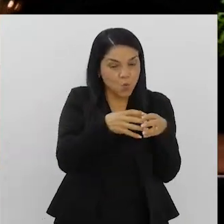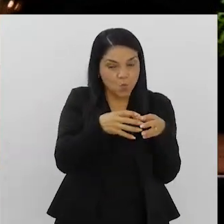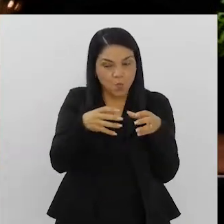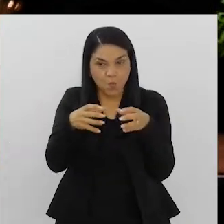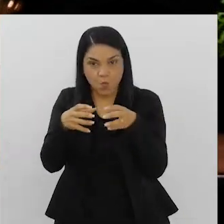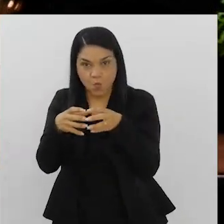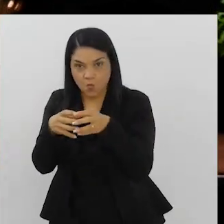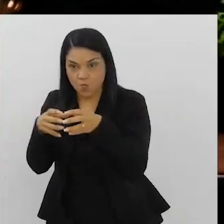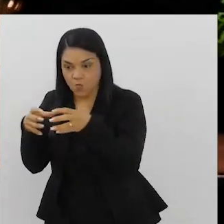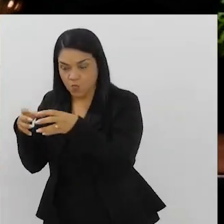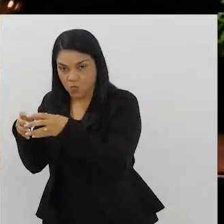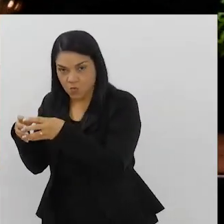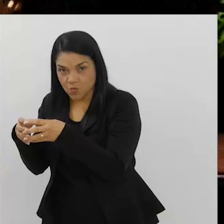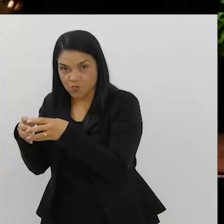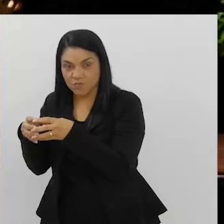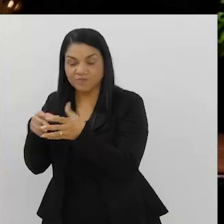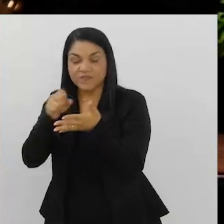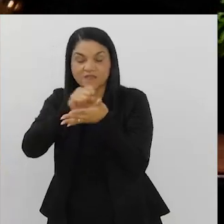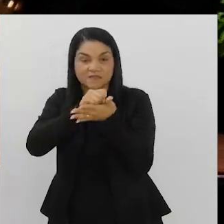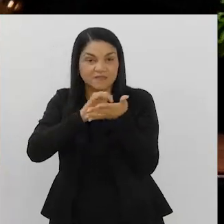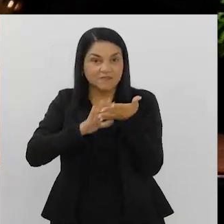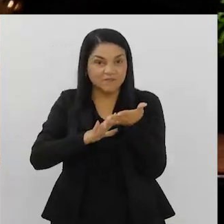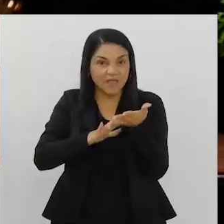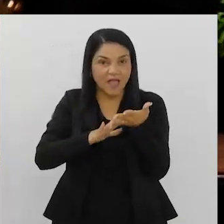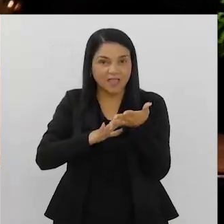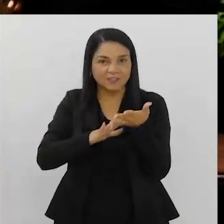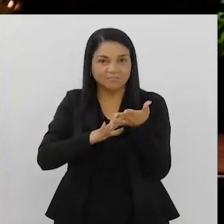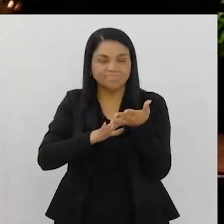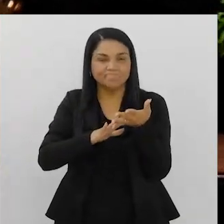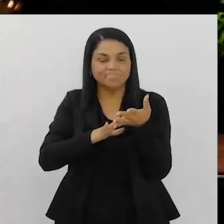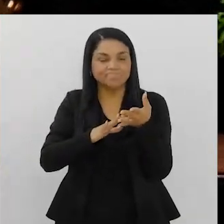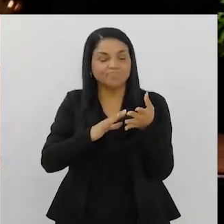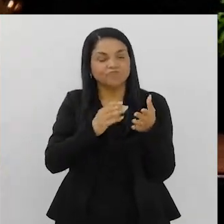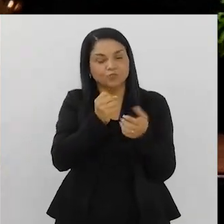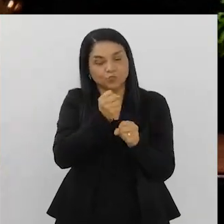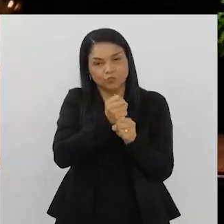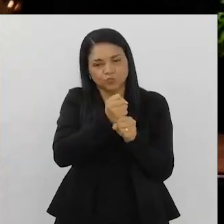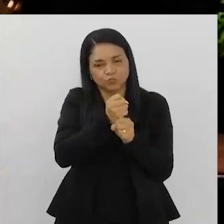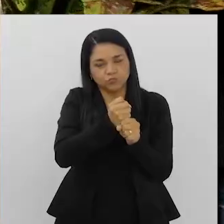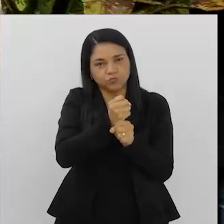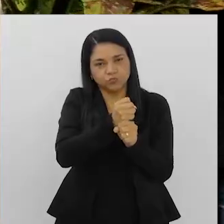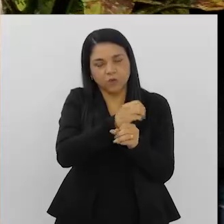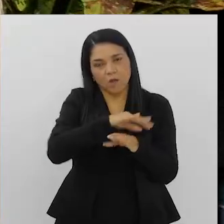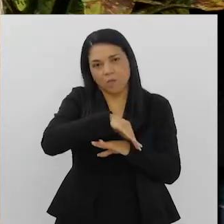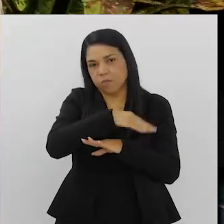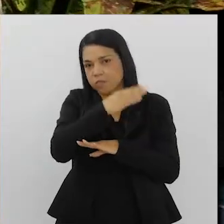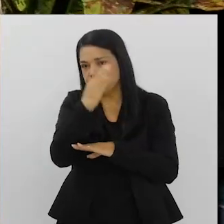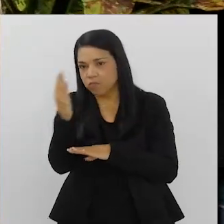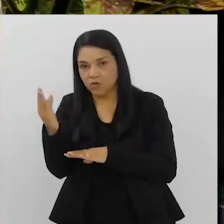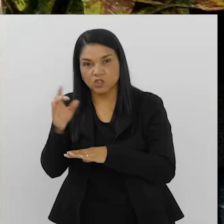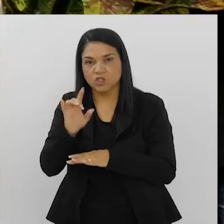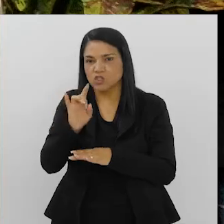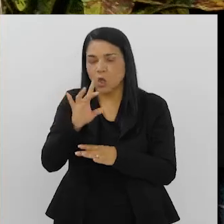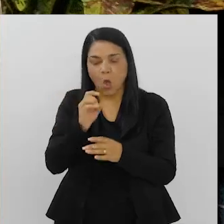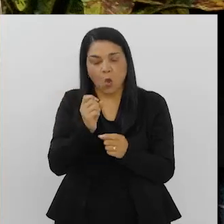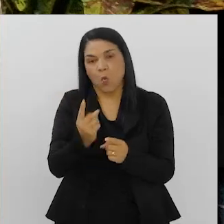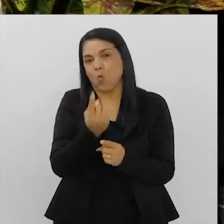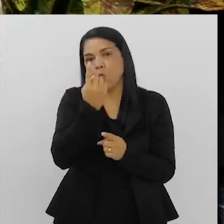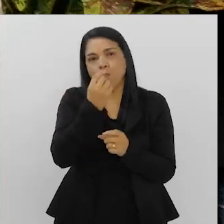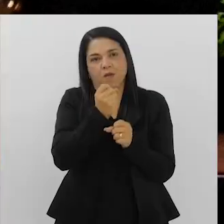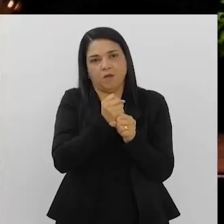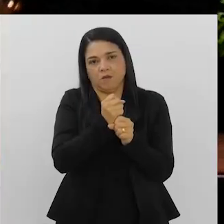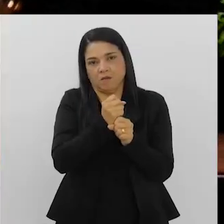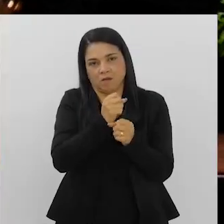forma os grupos, né? E essas atividades elas acontecem de forma sistemática durante todo o ano. Não é uma